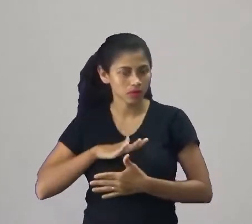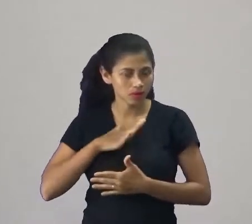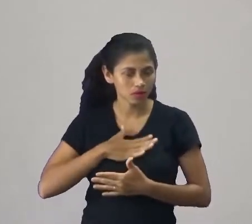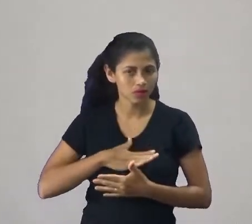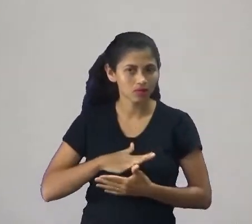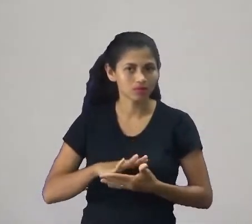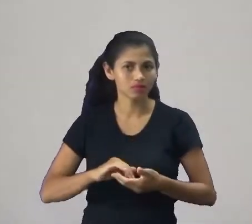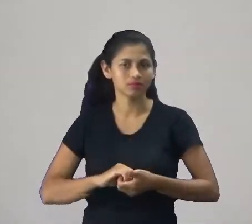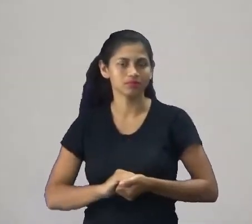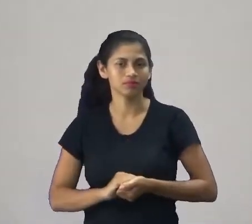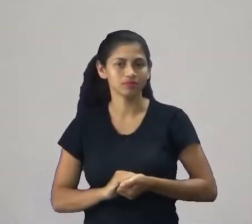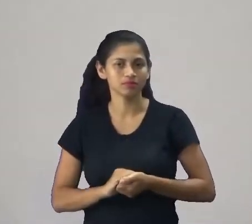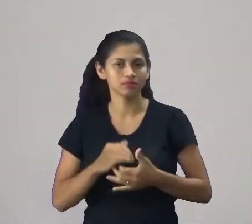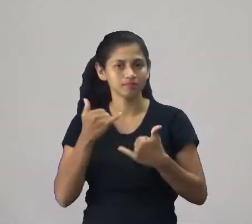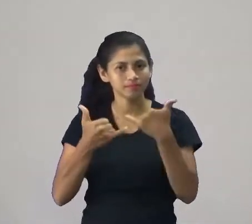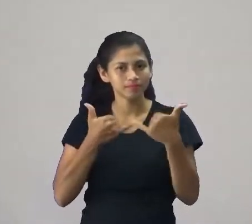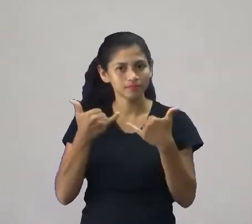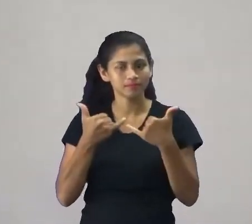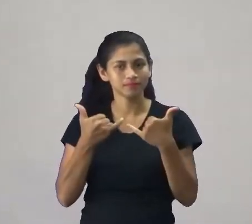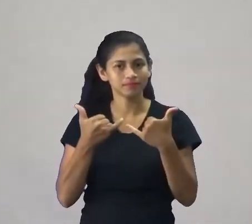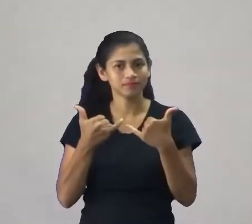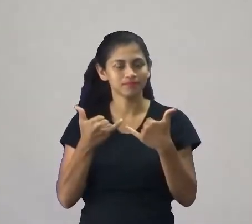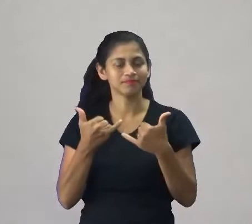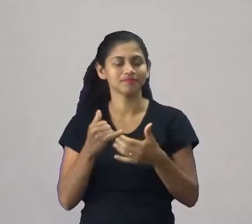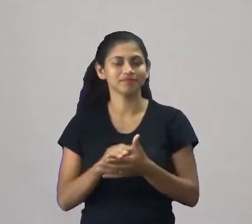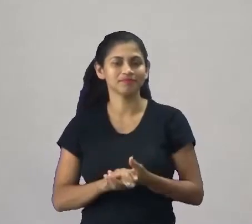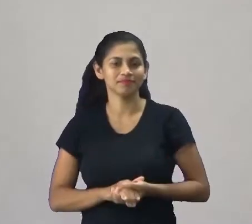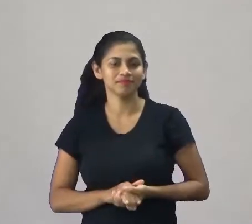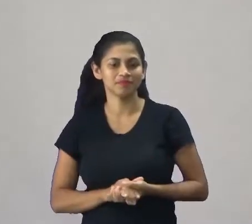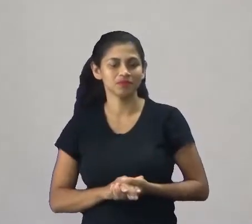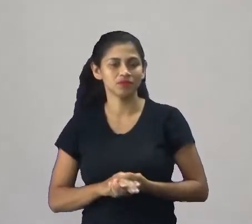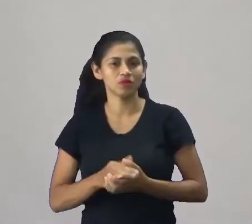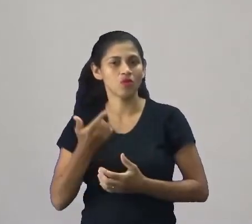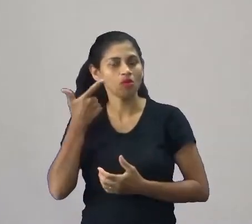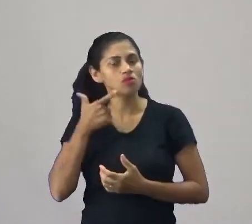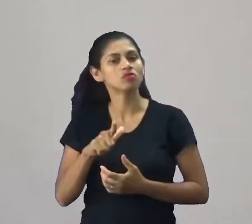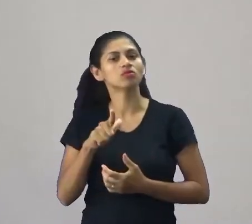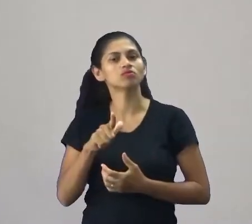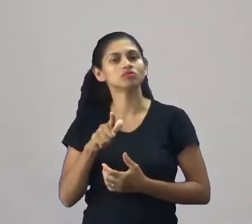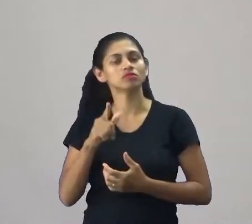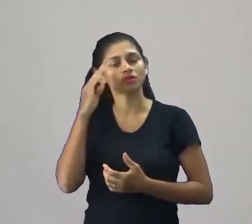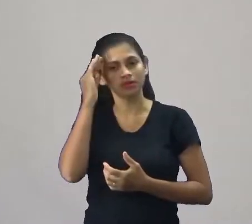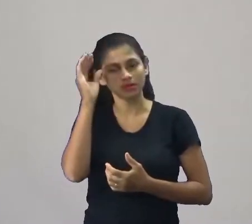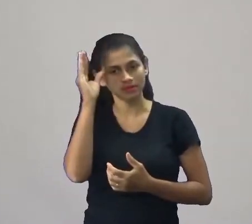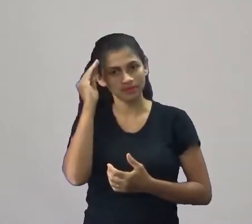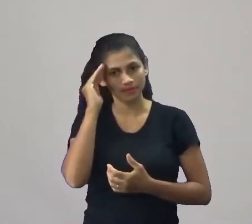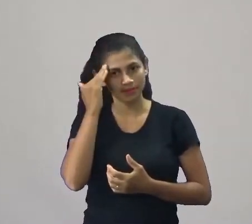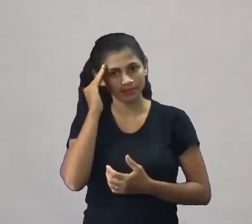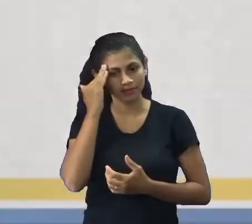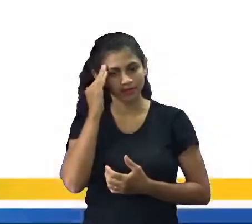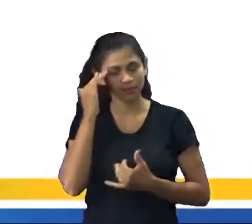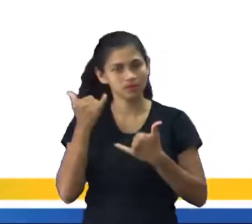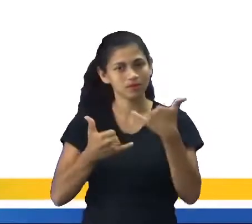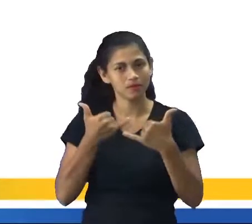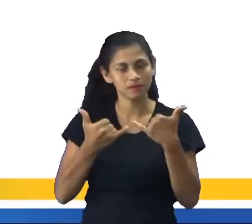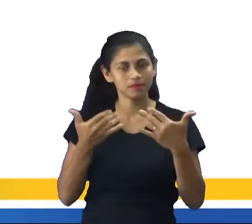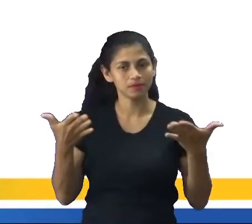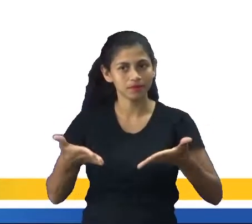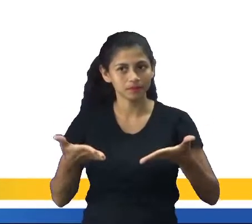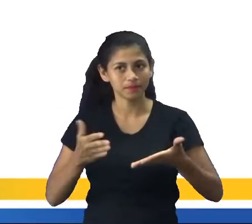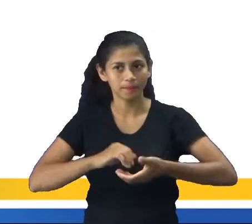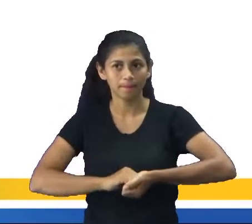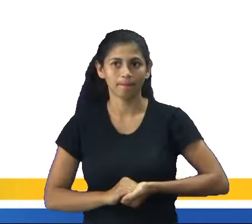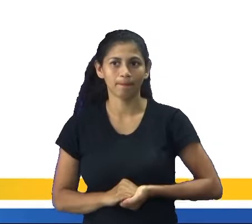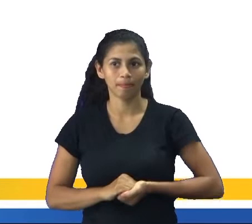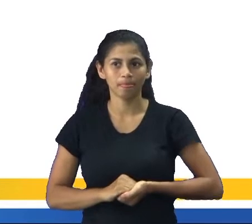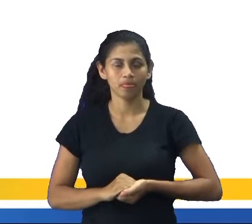vai ser uma brincadeira assim divertidinha, que vocês vão conseguir curtir e entender efetivamente o que é o jogo e brincadeira agora. Então vamos